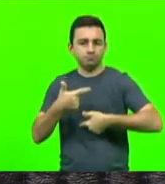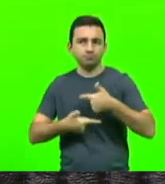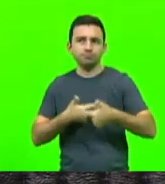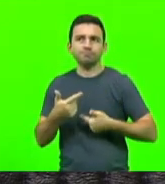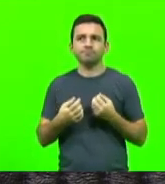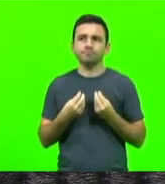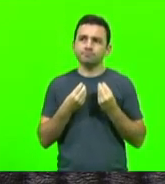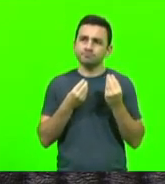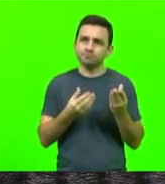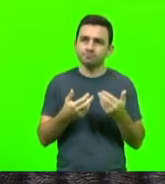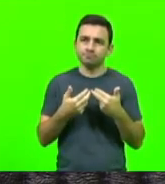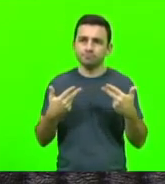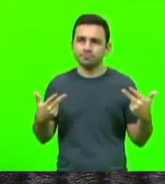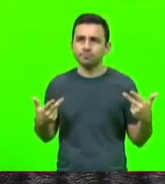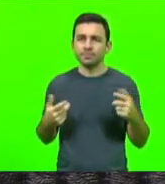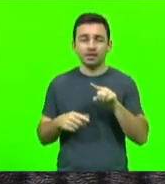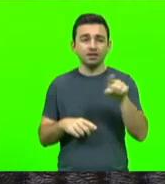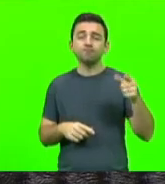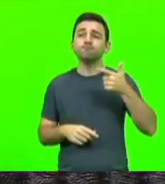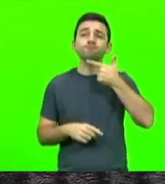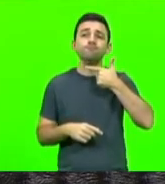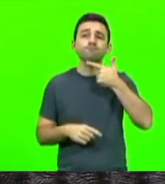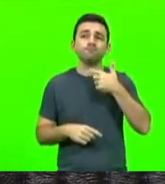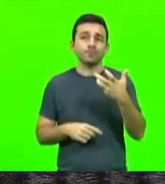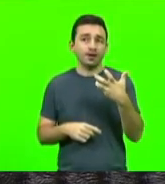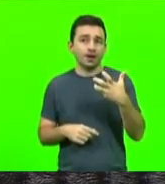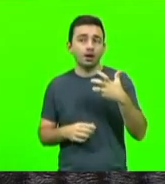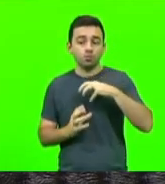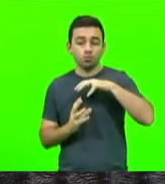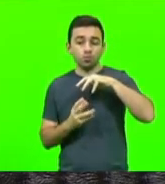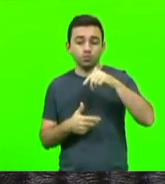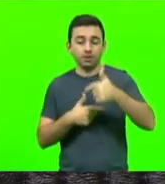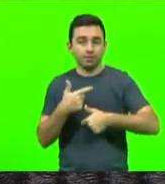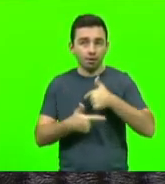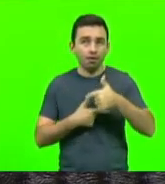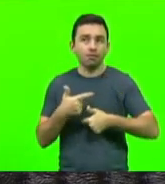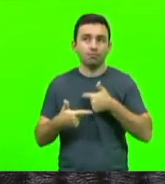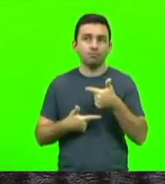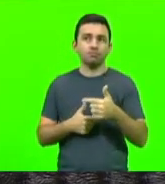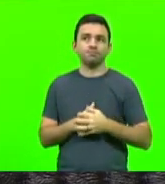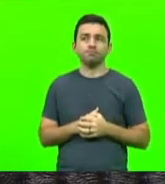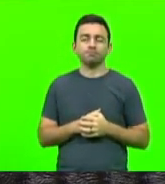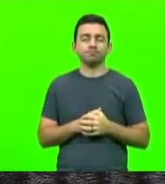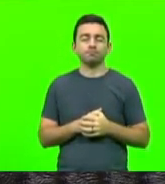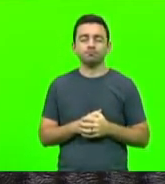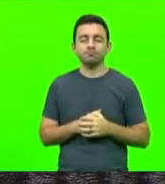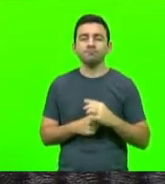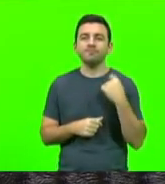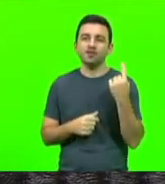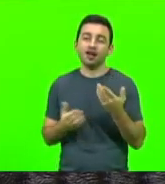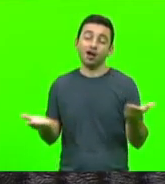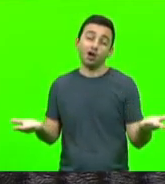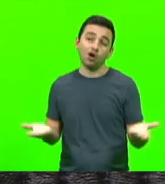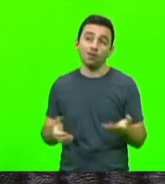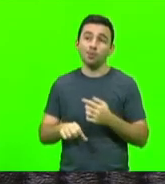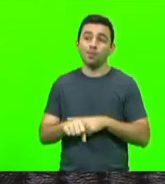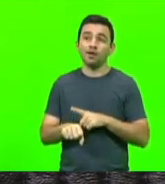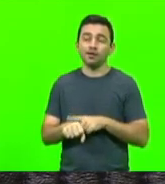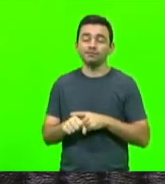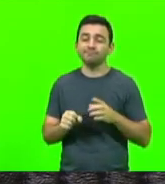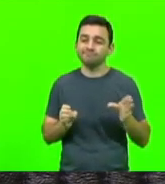oportunidades para quem deseja ingressar no mundo do trabalho. E é nesse sentido que nós aproveitamos este momento aqui, senhor presidente,